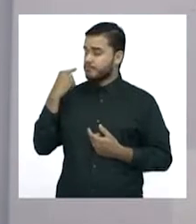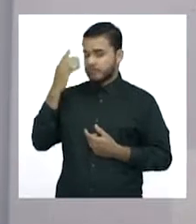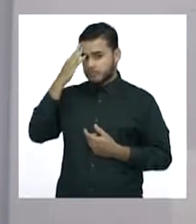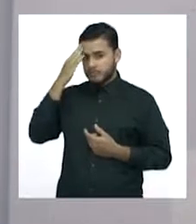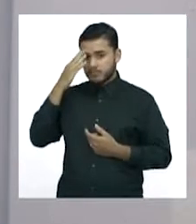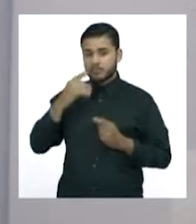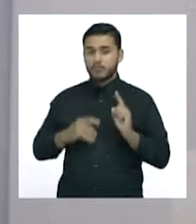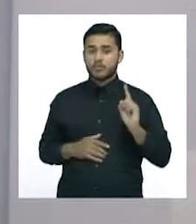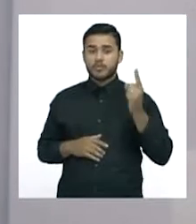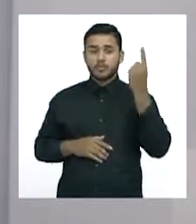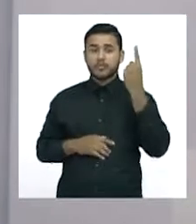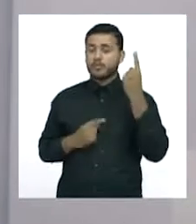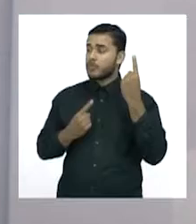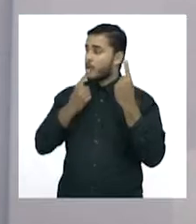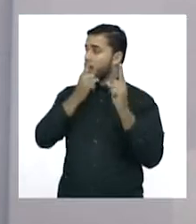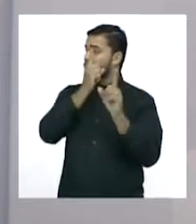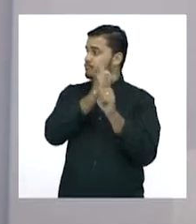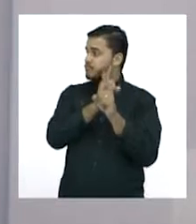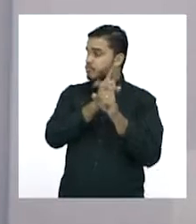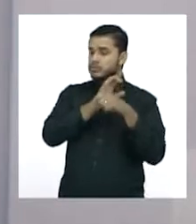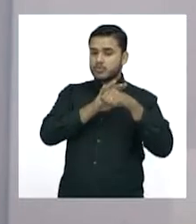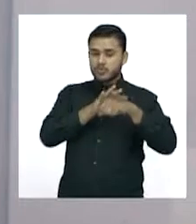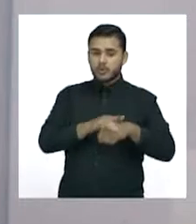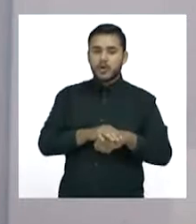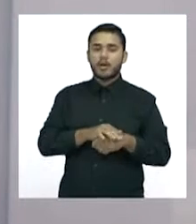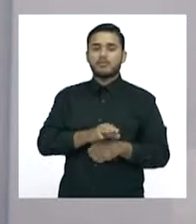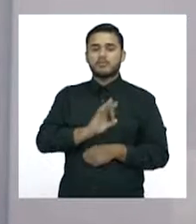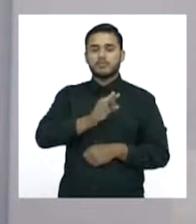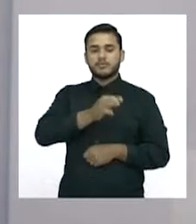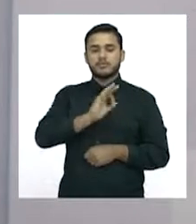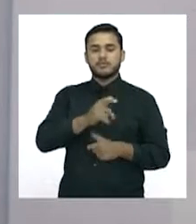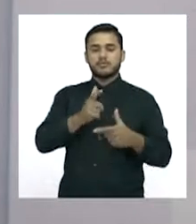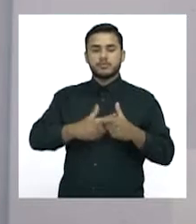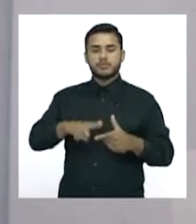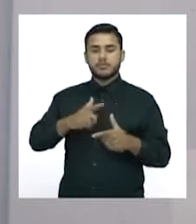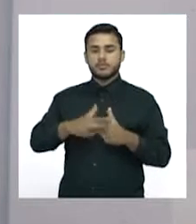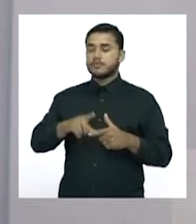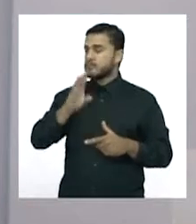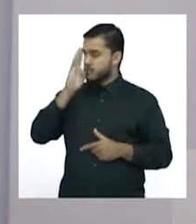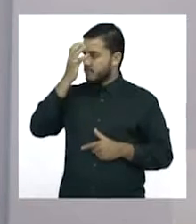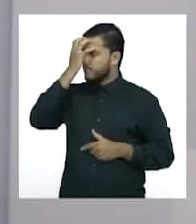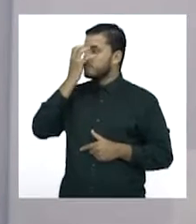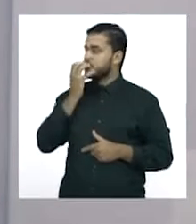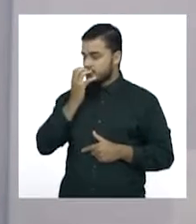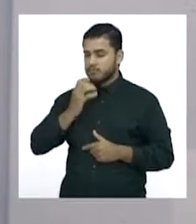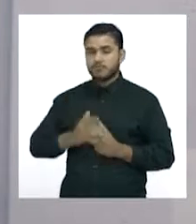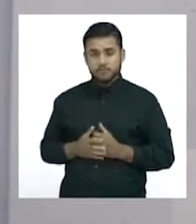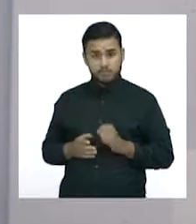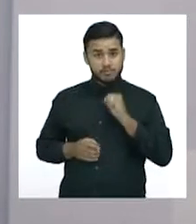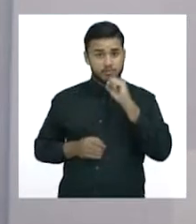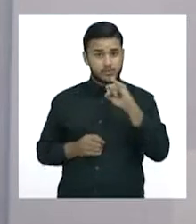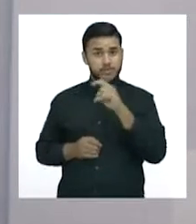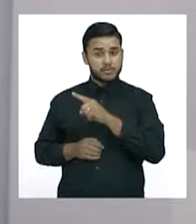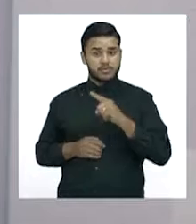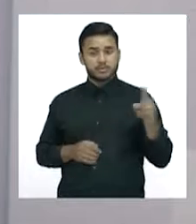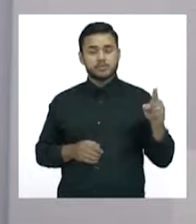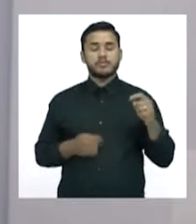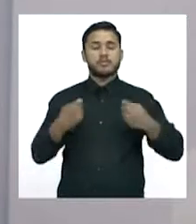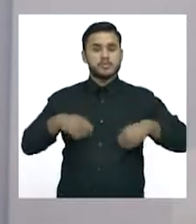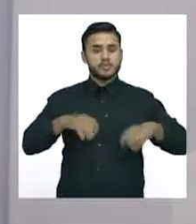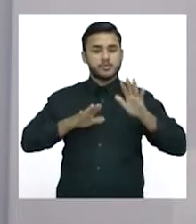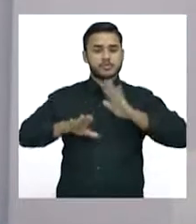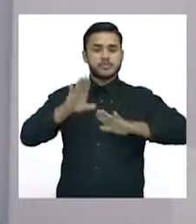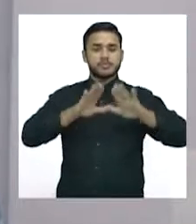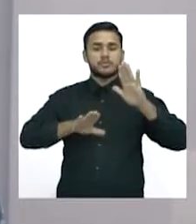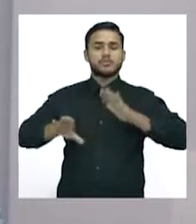um primeiro caso diagnosticado para realmente identificar que o problema é bem maior. Então pode ser que a gente, em curto tempo,